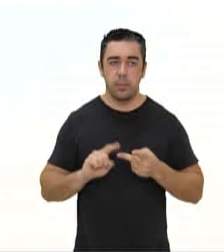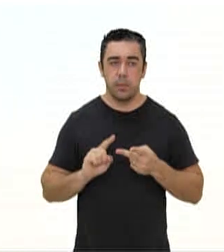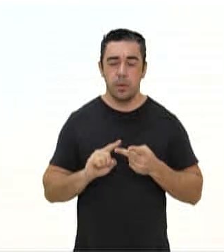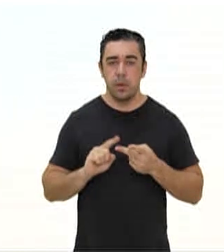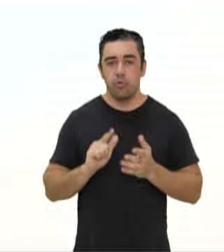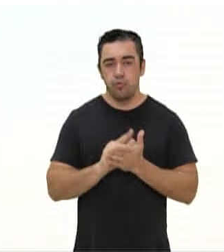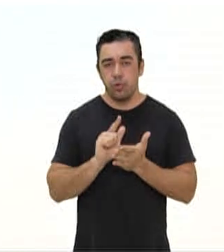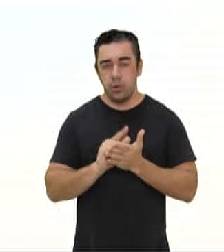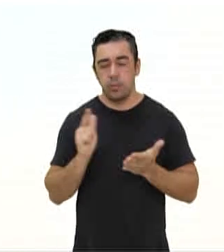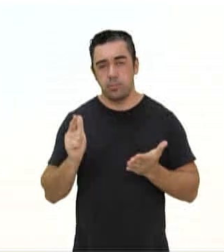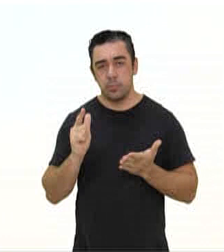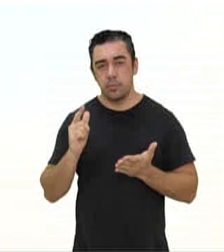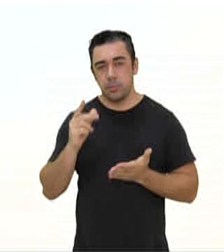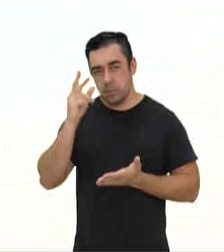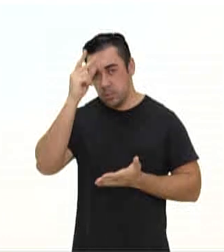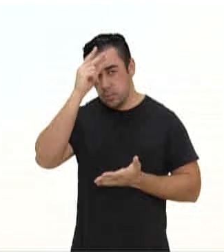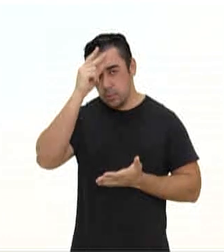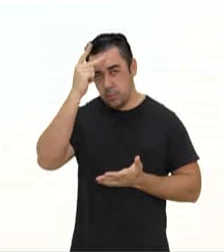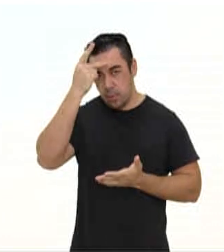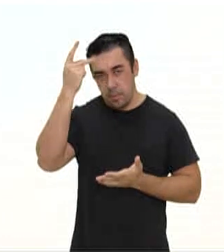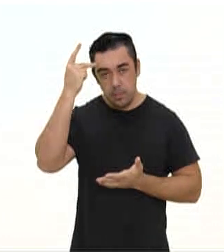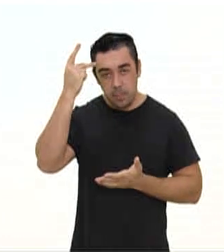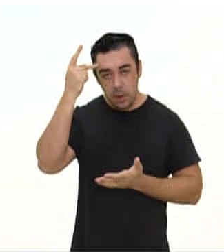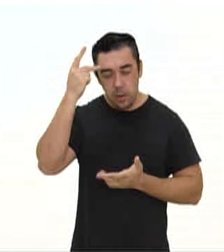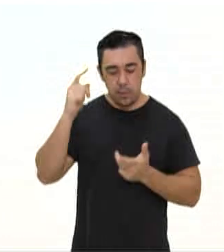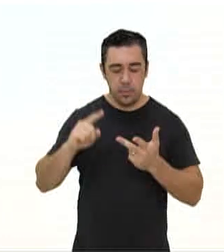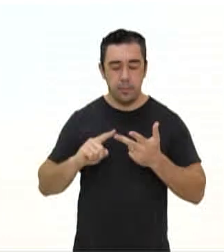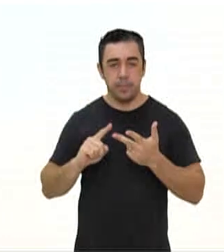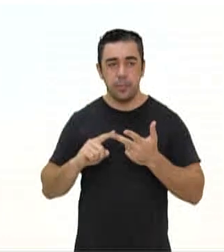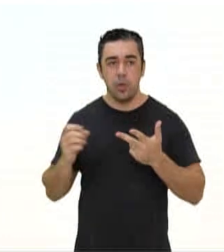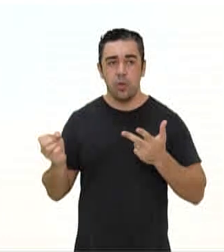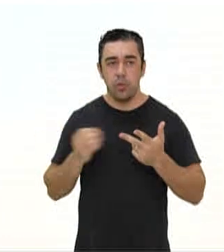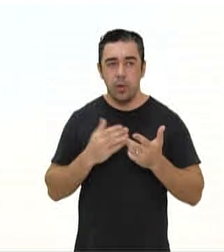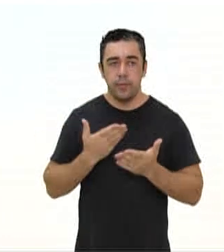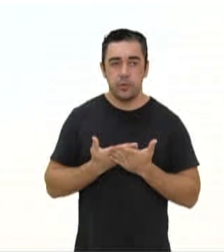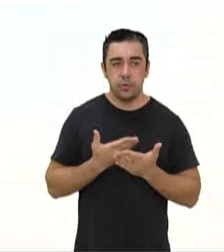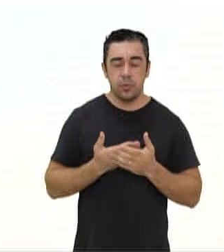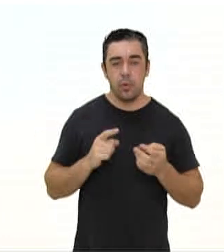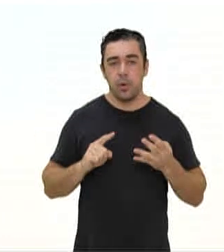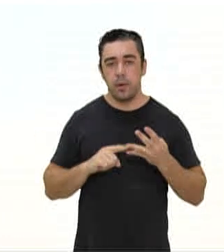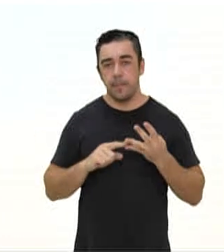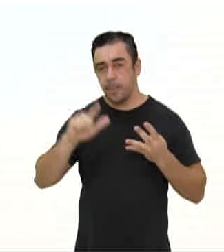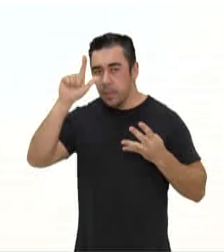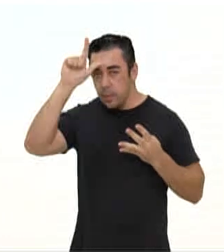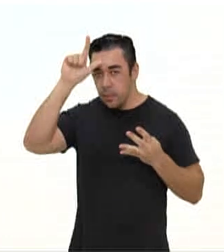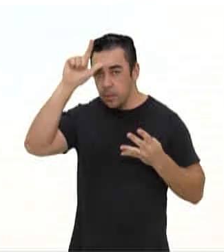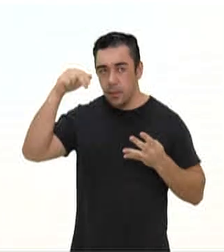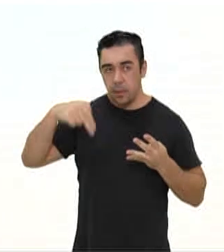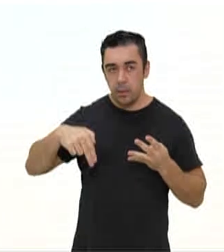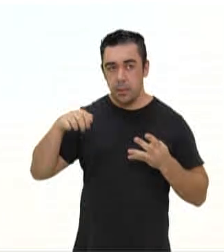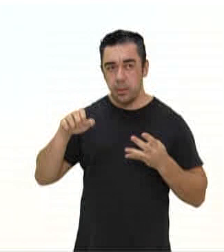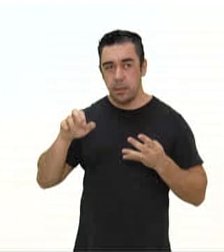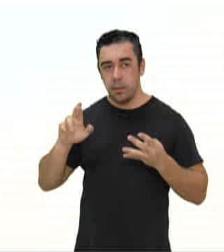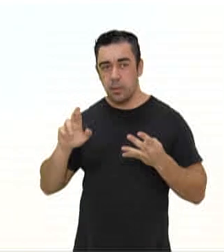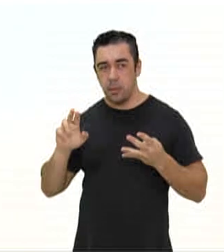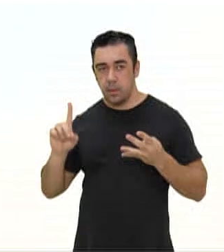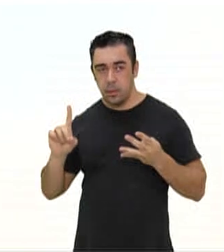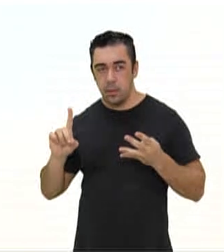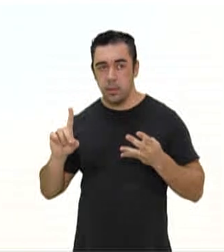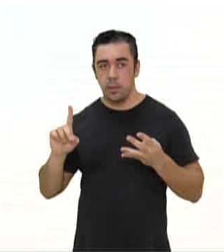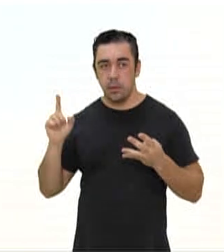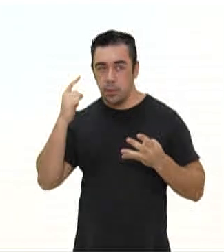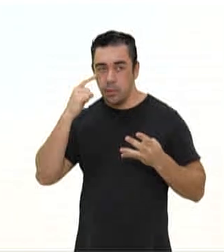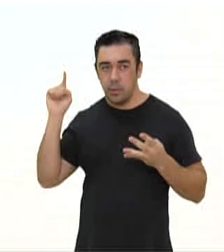São Paulo, a Nova Escola, né? O Nerds, temos uma figurinha ali bem